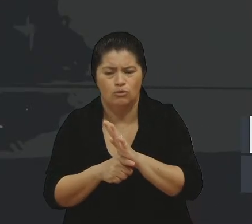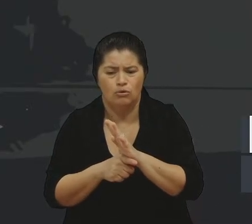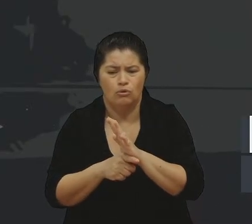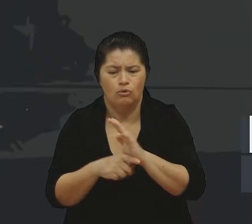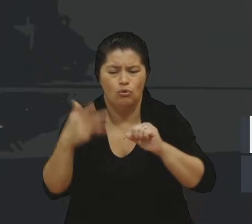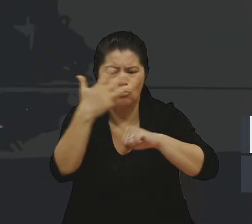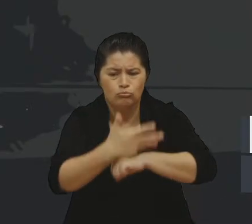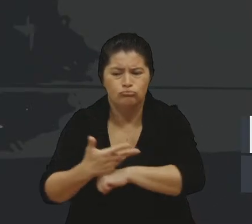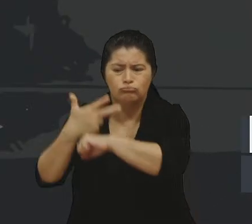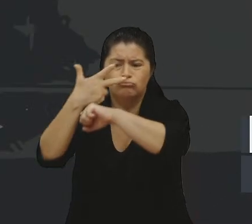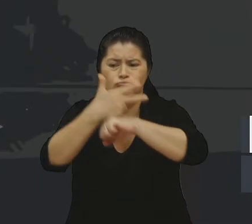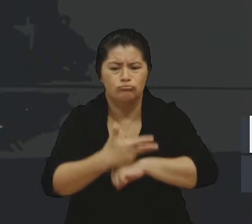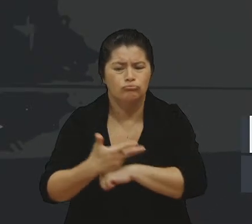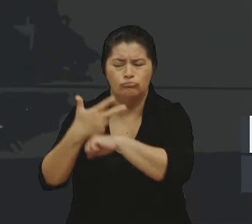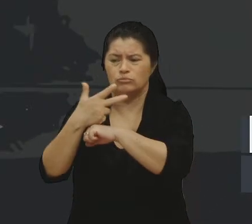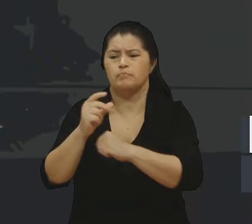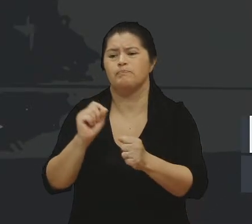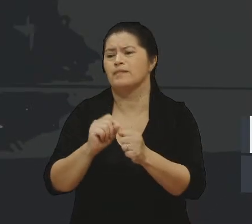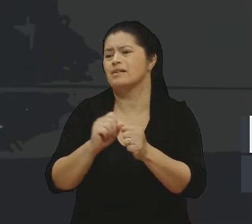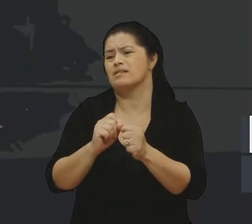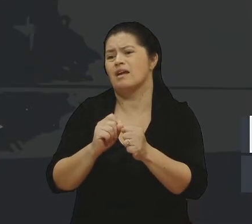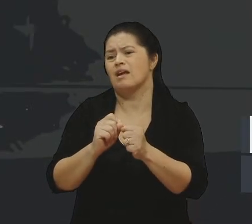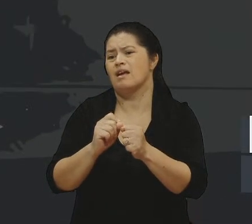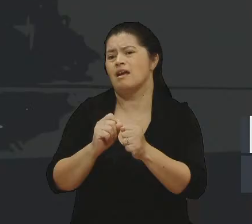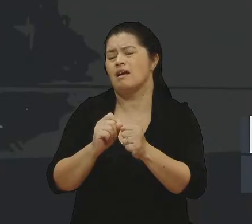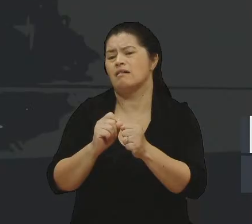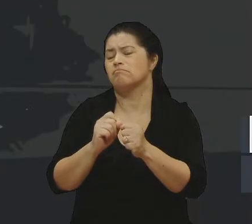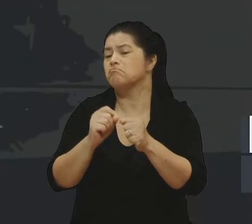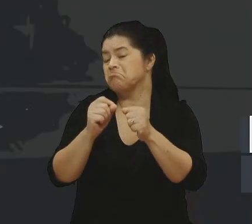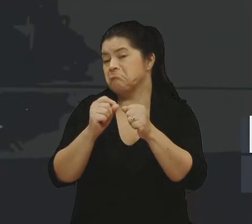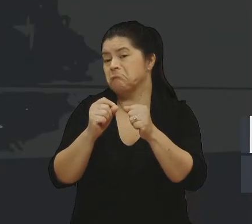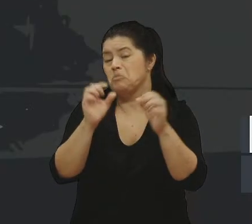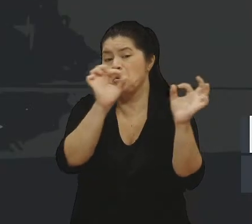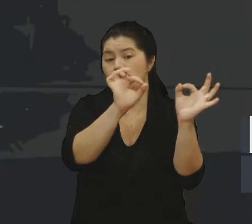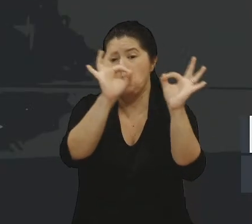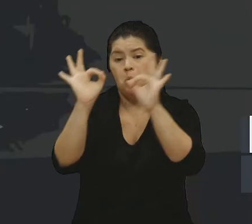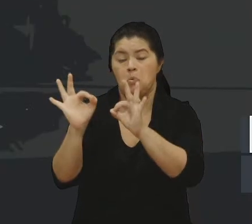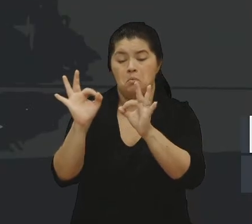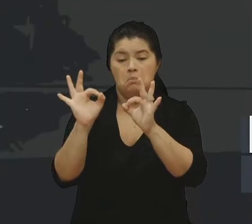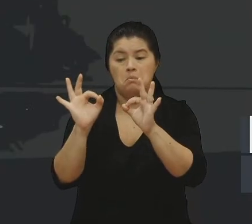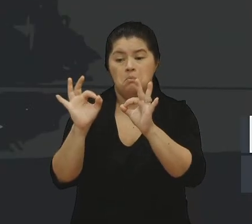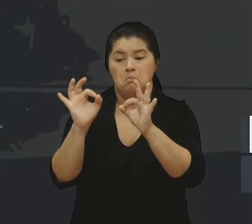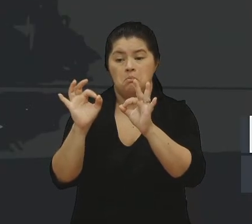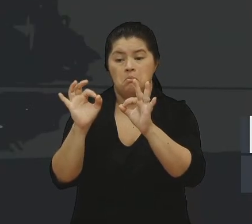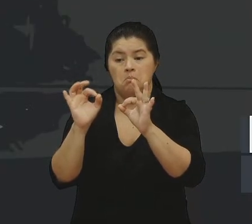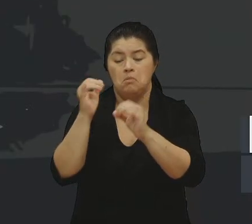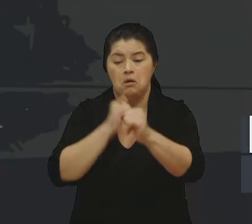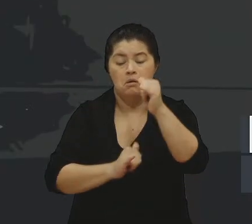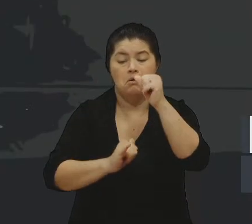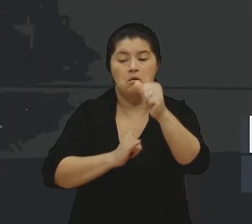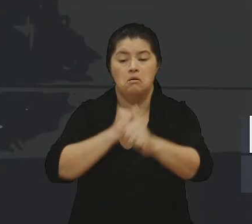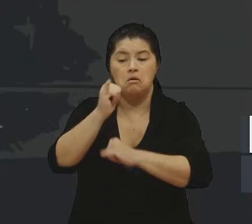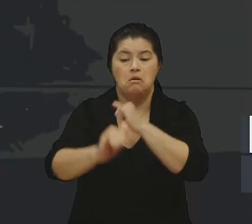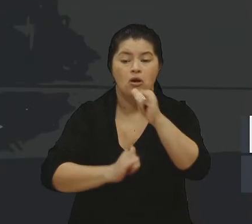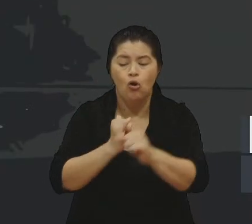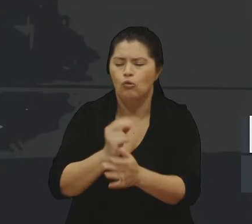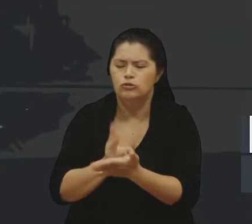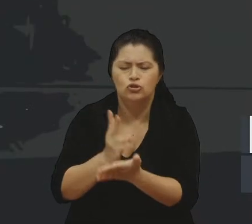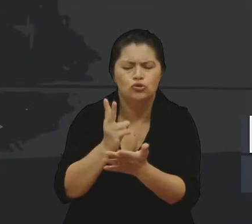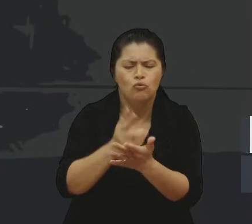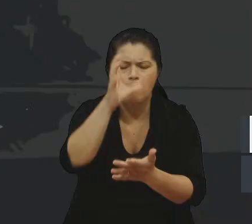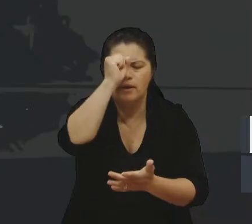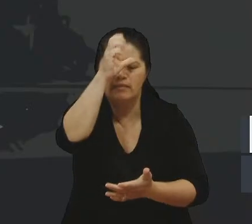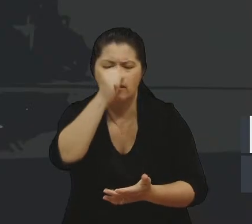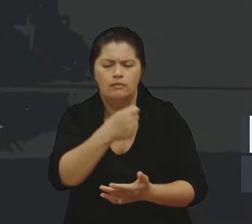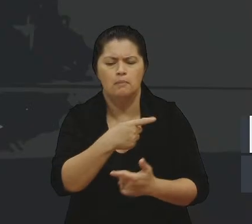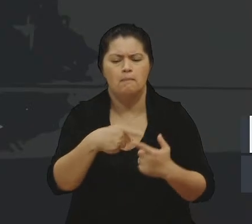já tinha, eu poderia ter aprendido tudo online, que é a oportunidade que a gente tem, vocês e eu, porque eu continuo tendo que aprender coisas. Mas hoje, qualquer um